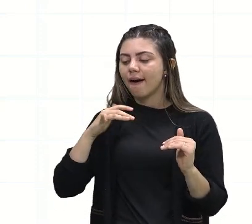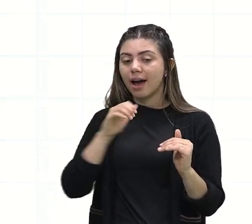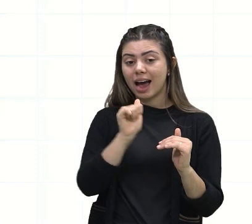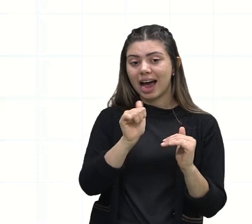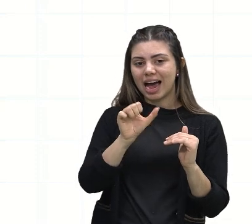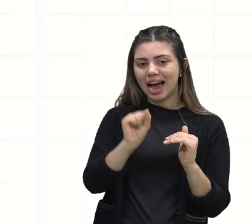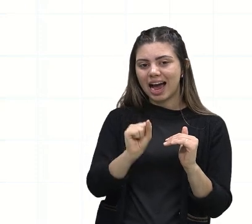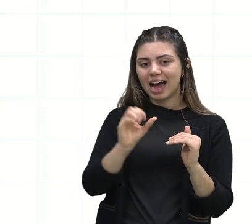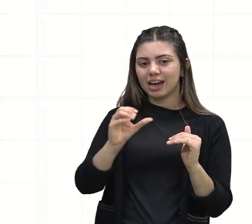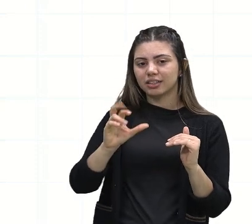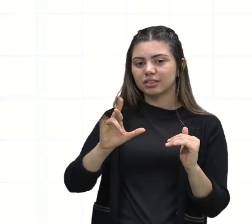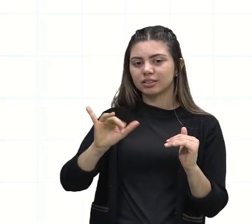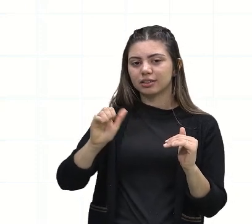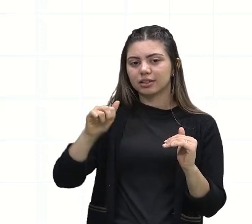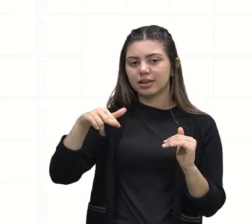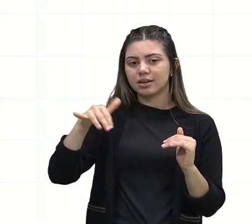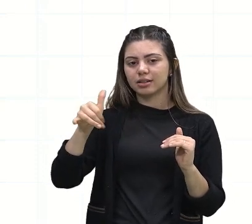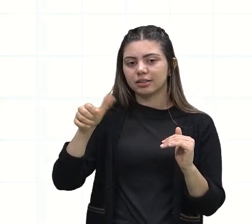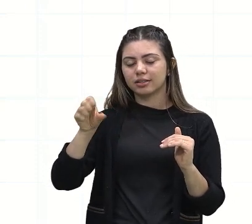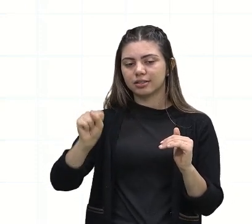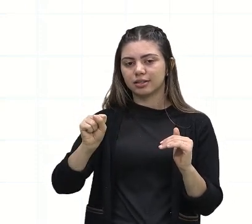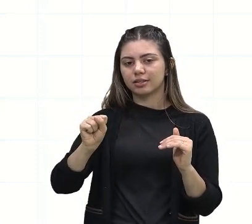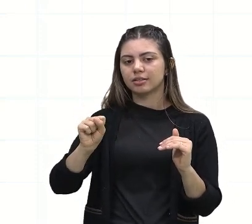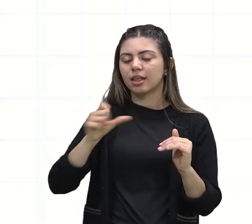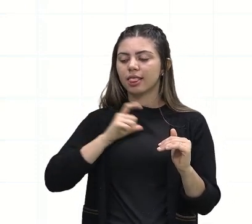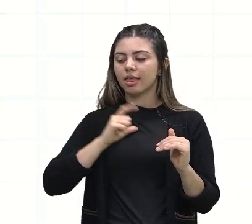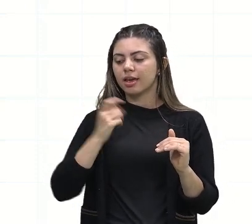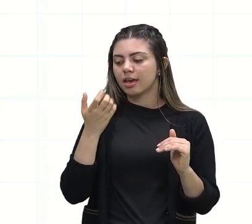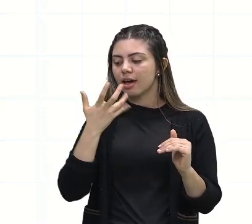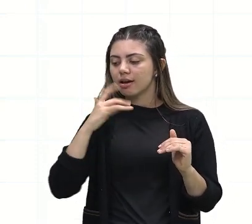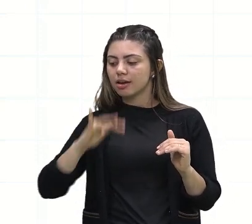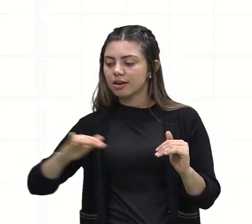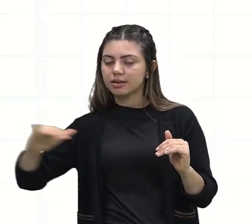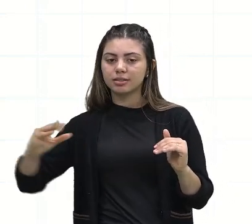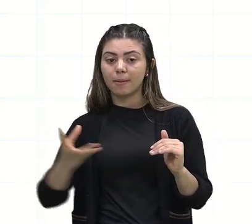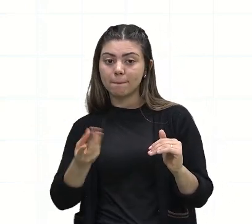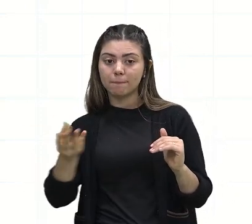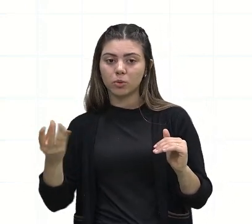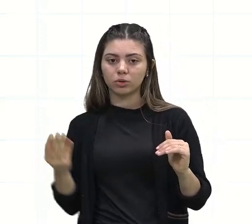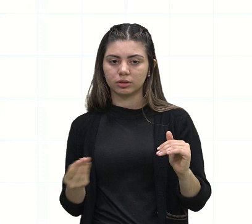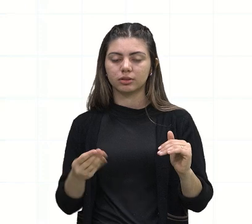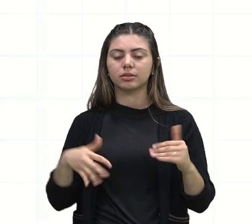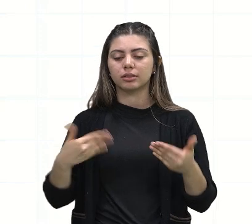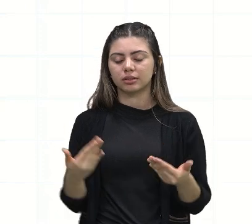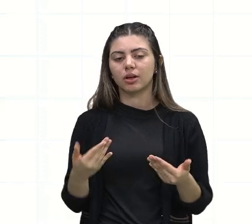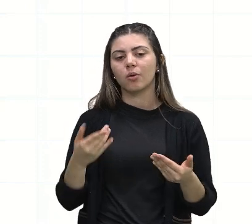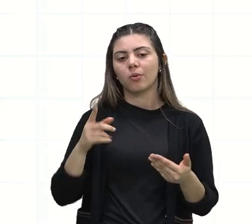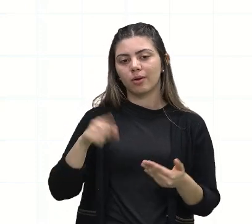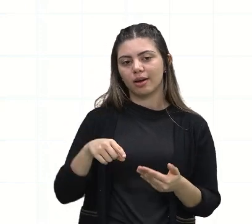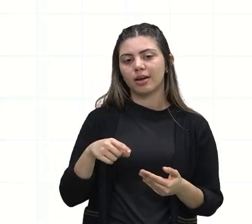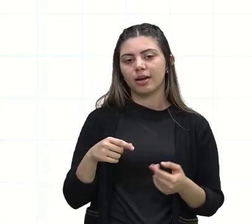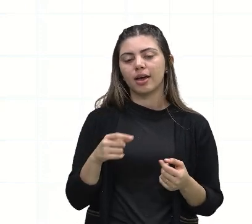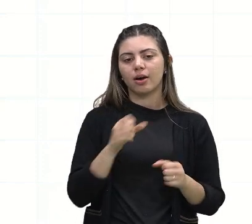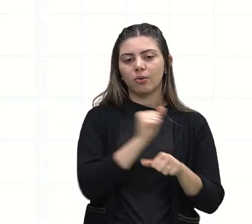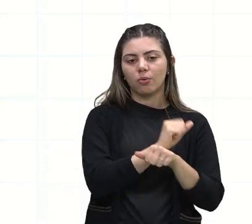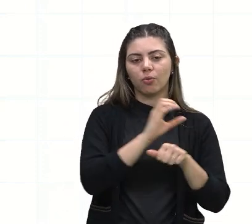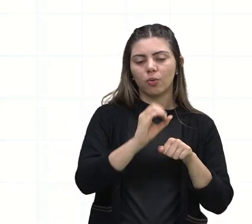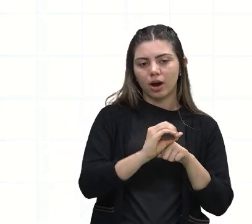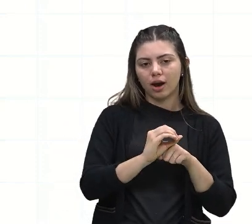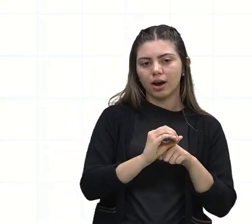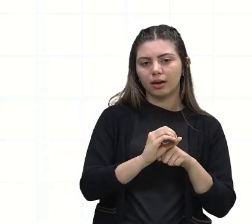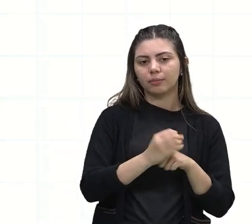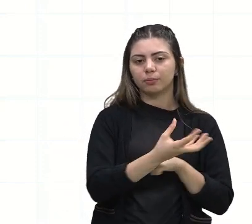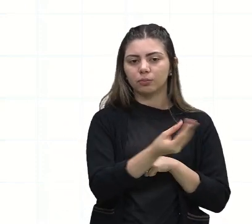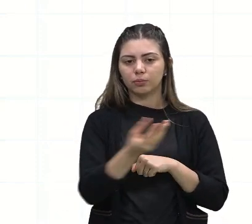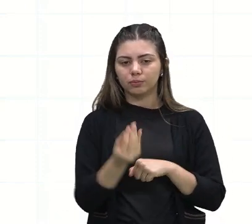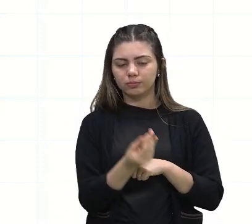S. O artigo também tem que acompanhar essa mudança, tá? Aqui nós podemos perceber que está no gênero